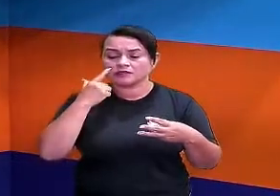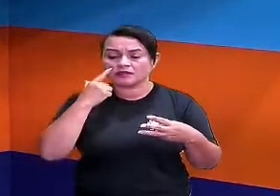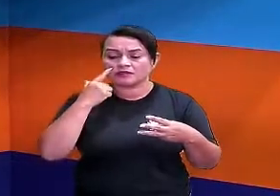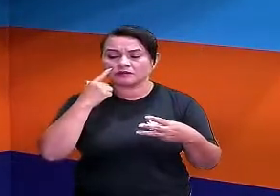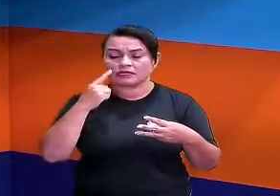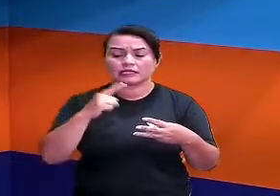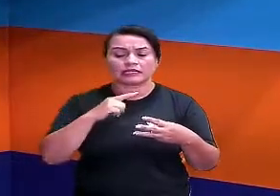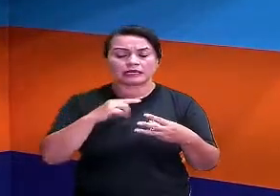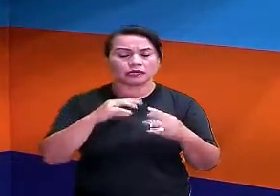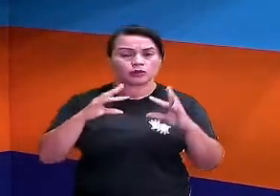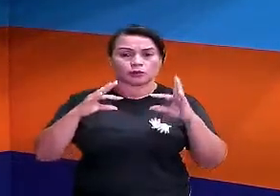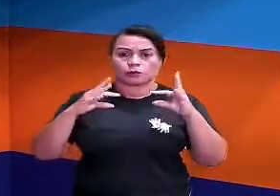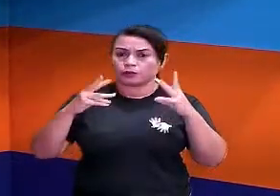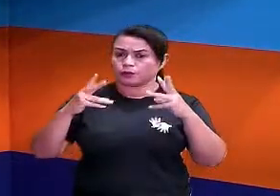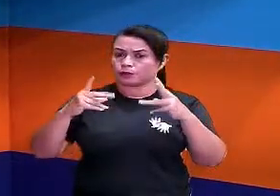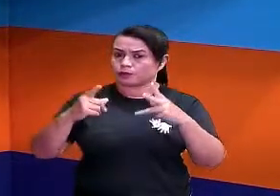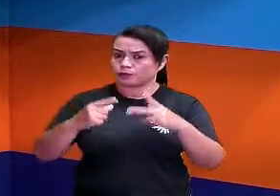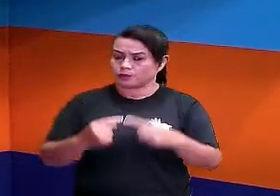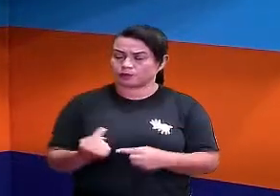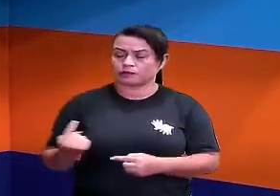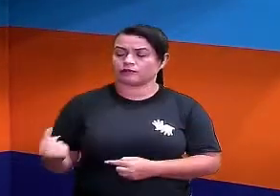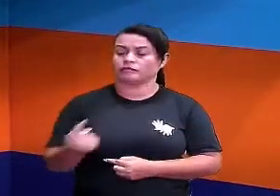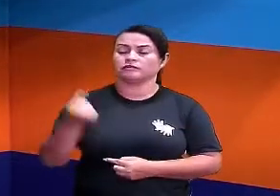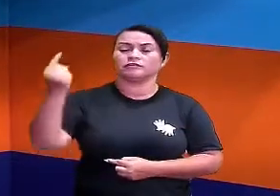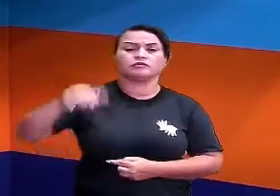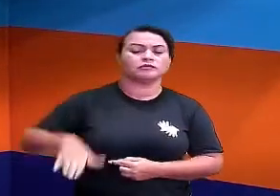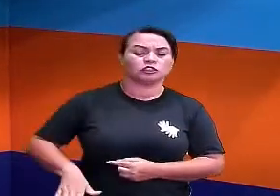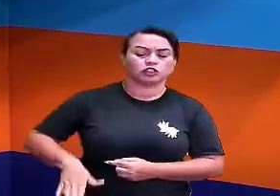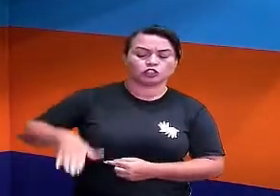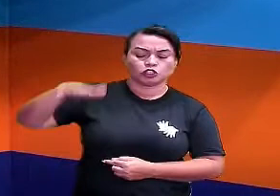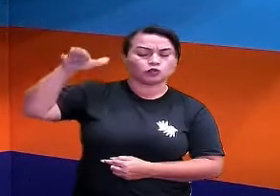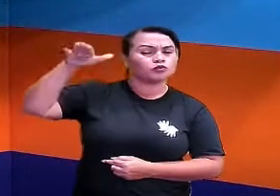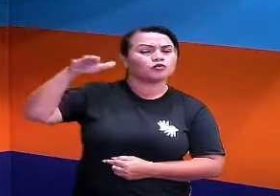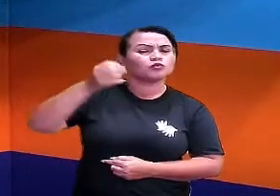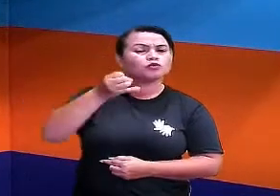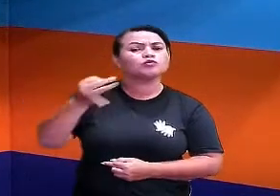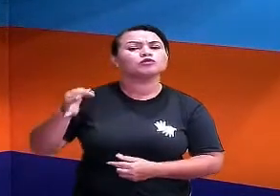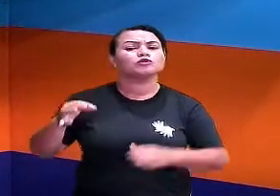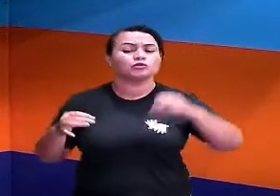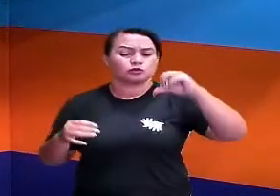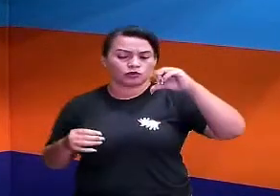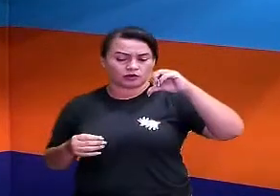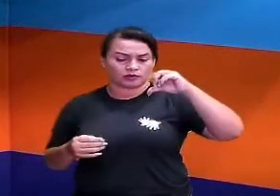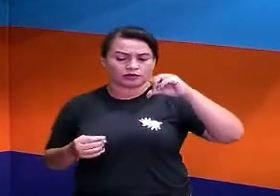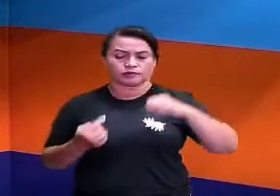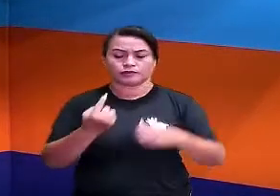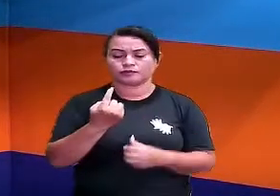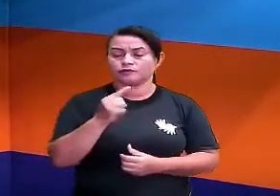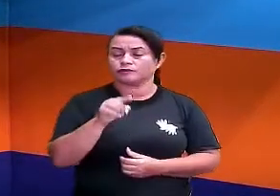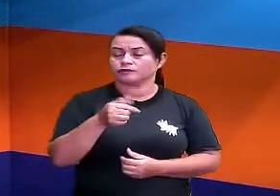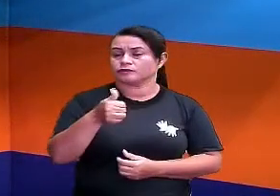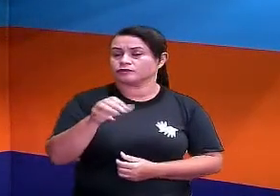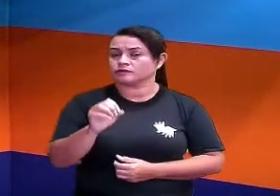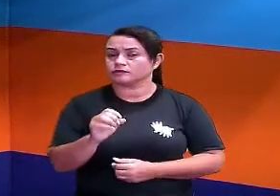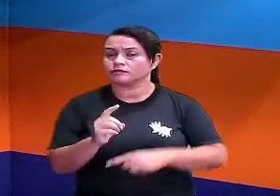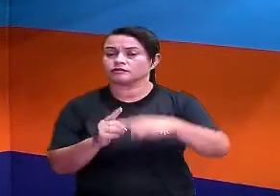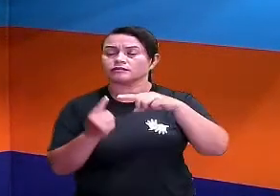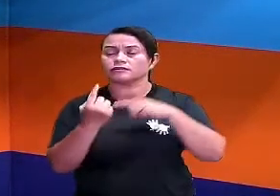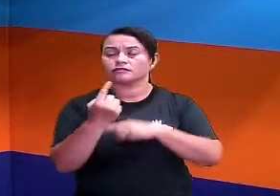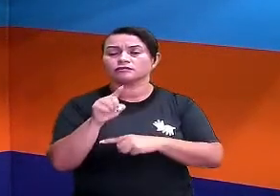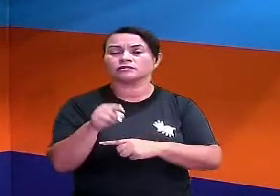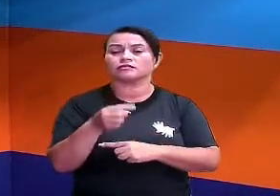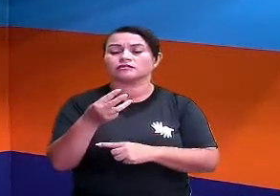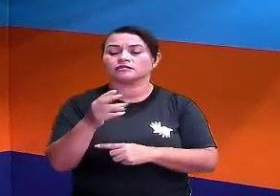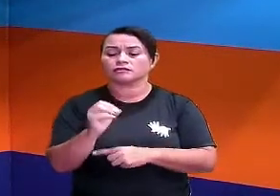todas essas alturas. Quantas alturas eu tenho aqui, né? 9. Então vamos lá, ó. 1,10 mais